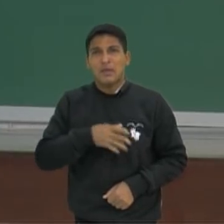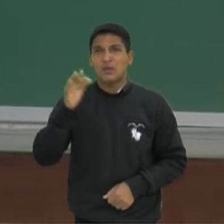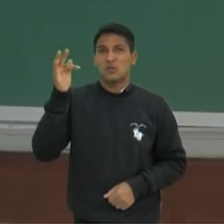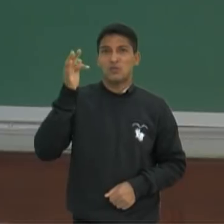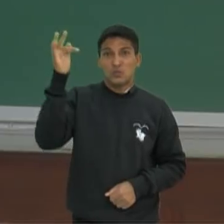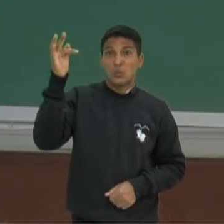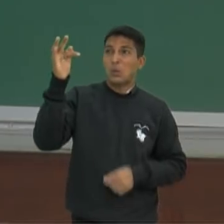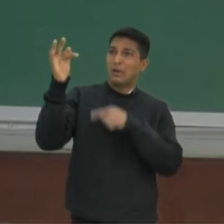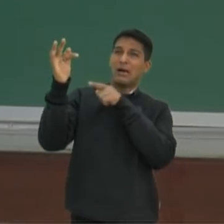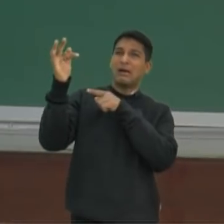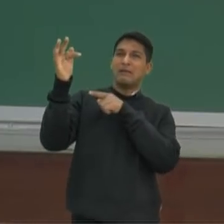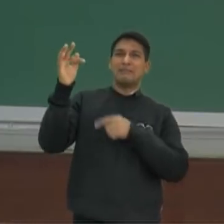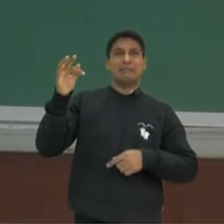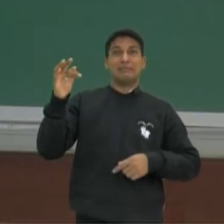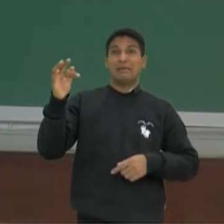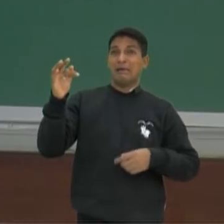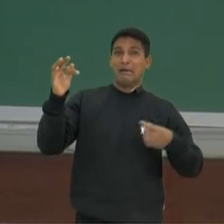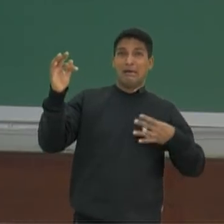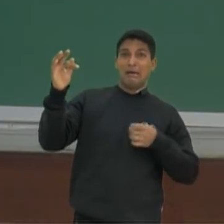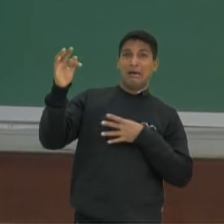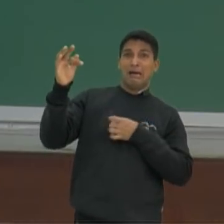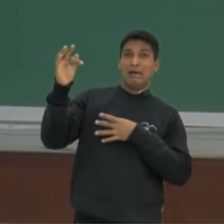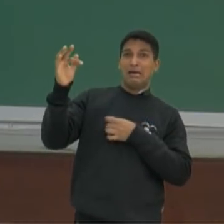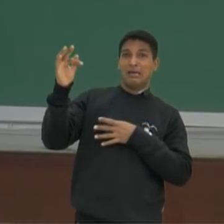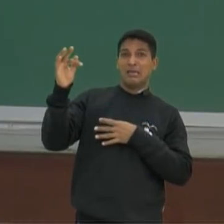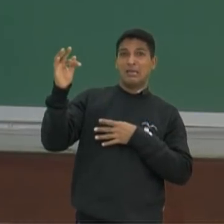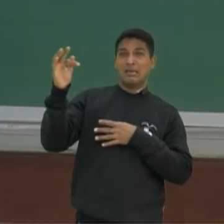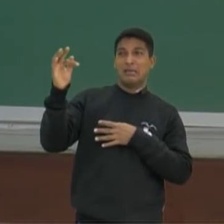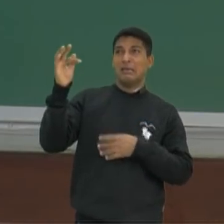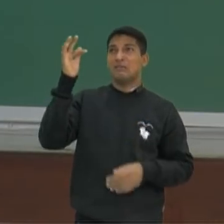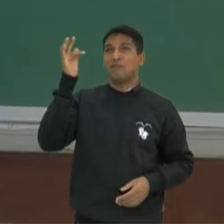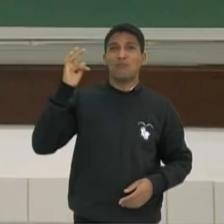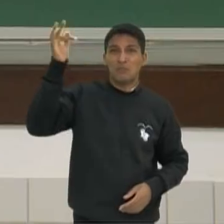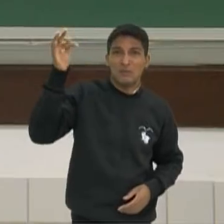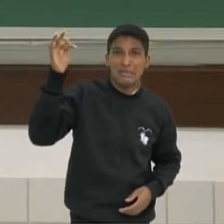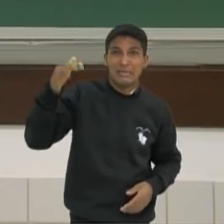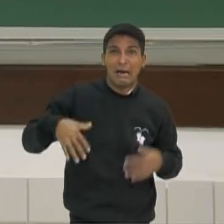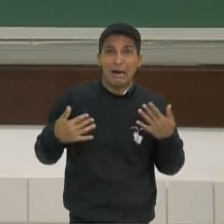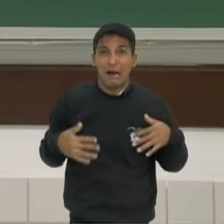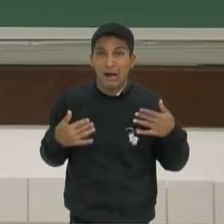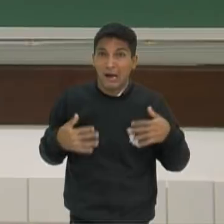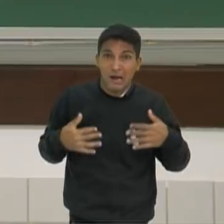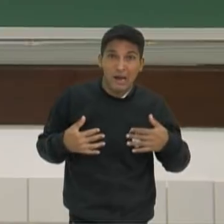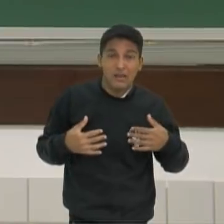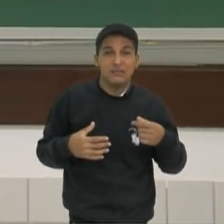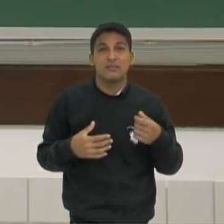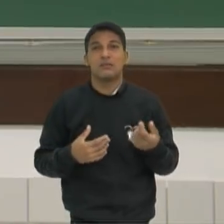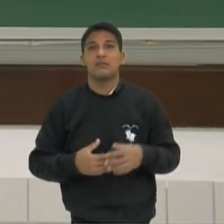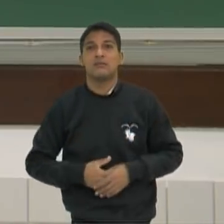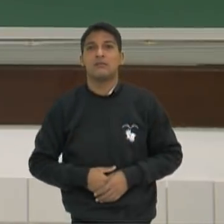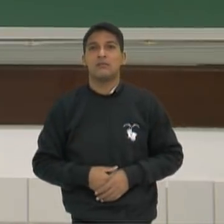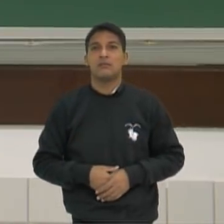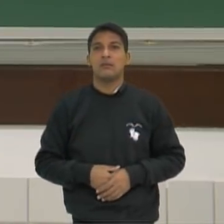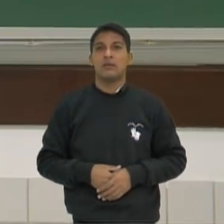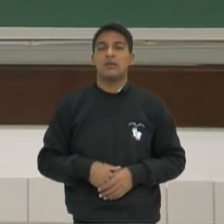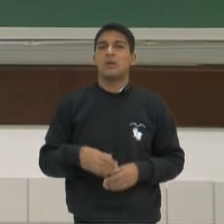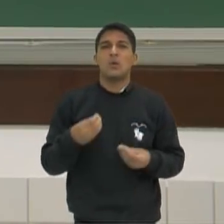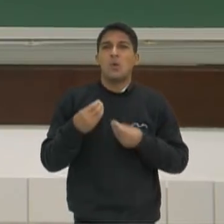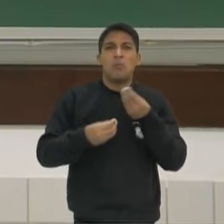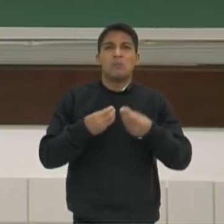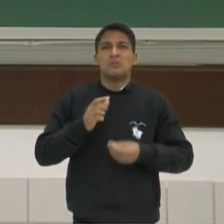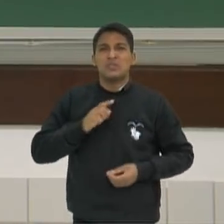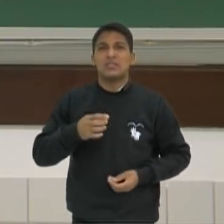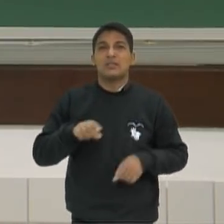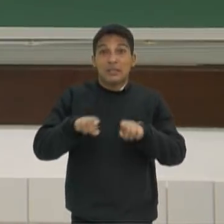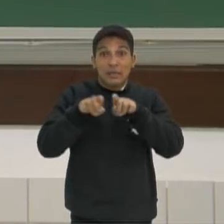lhe reservava. Não era só o medo de ir para o inferno, mas era também o medo de não conseguir se alimentar, de